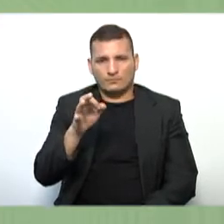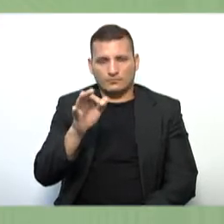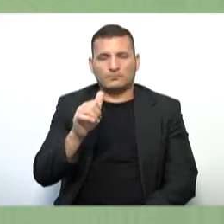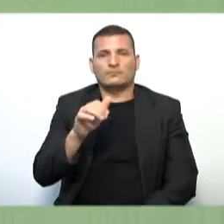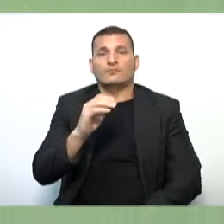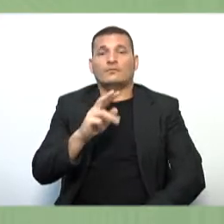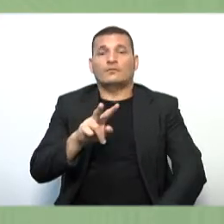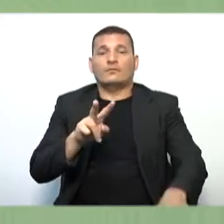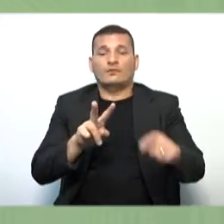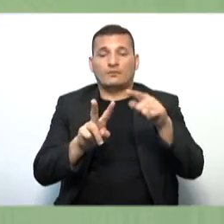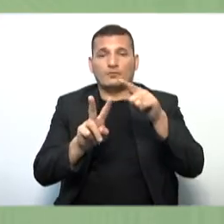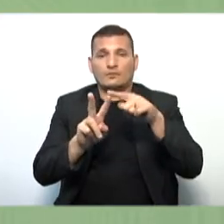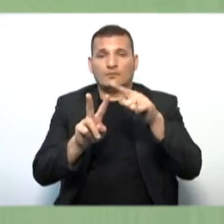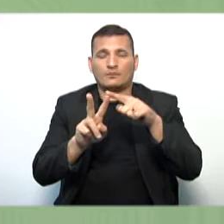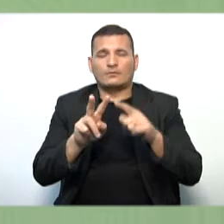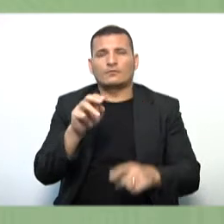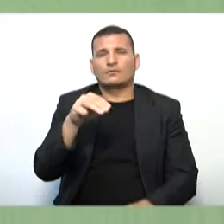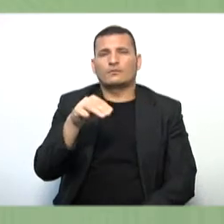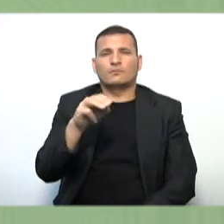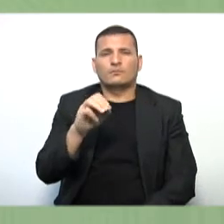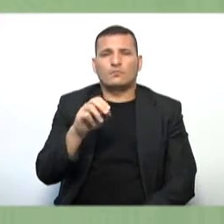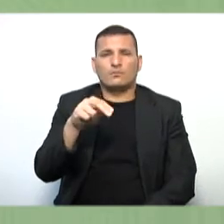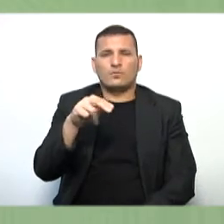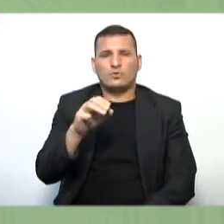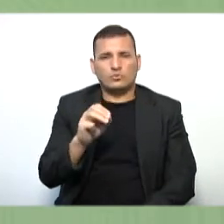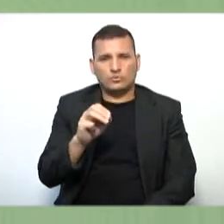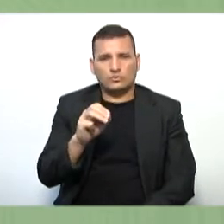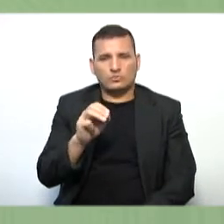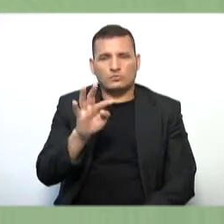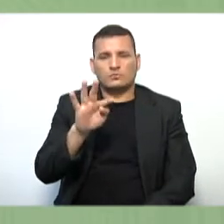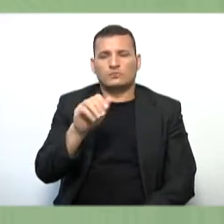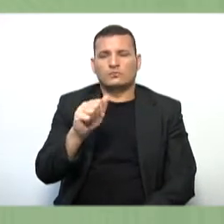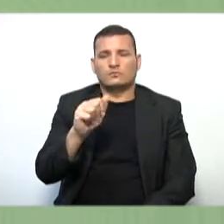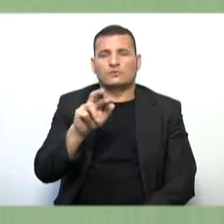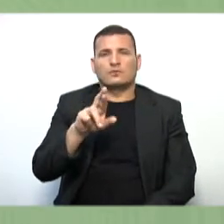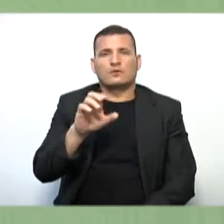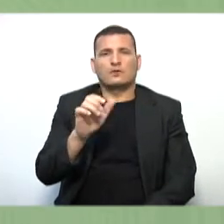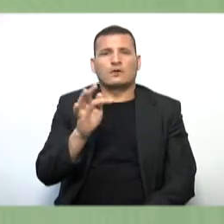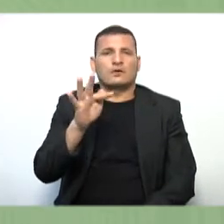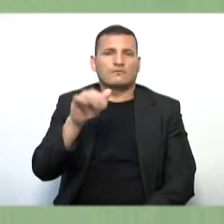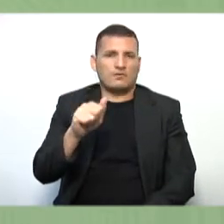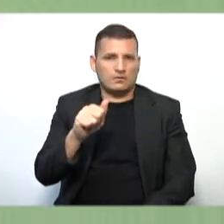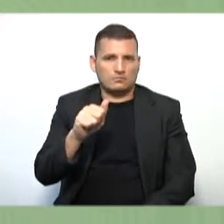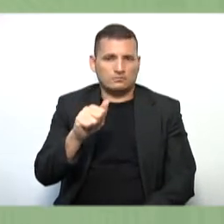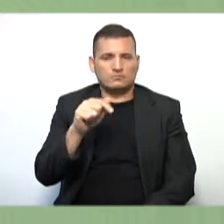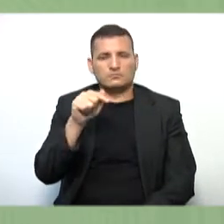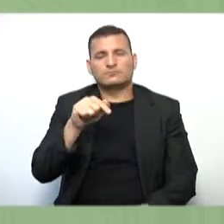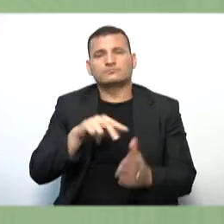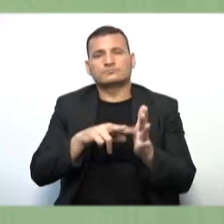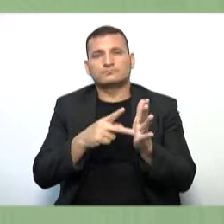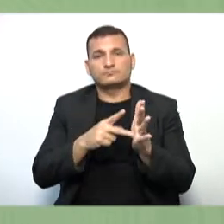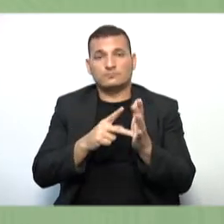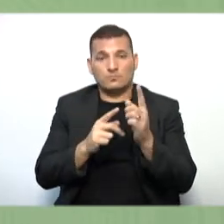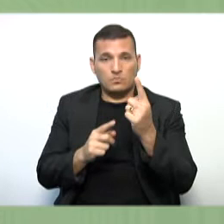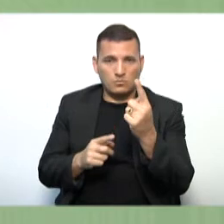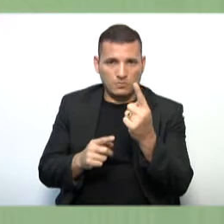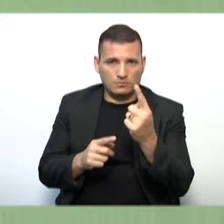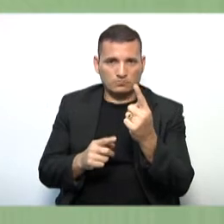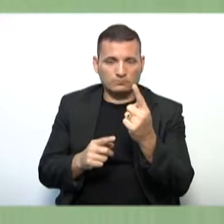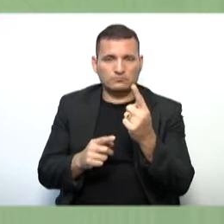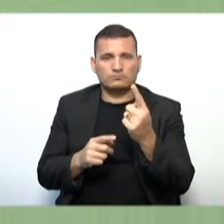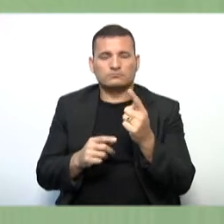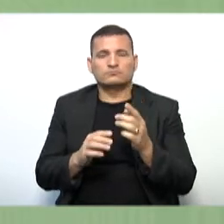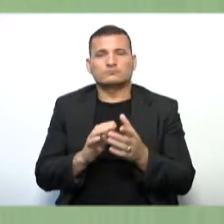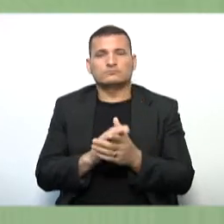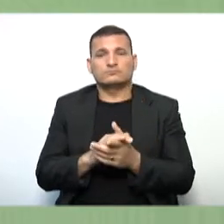já diz, mono, uma, né, e uma tarefa, ou seja, só uma instrução executada naquele momento. E